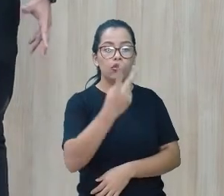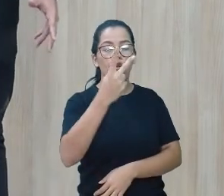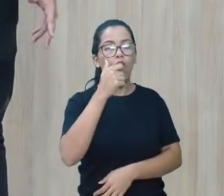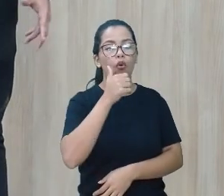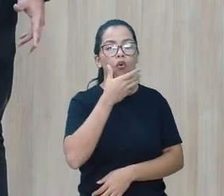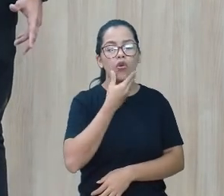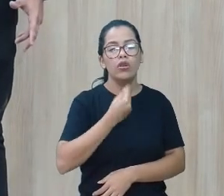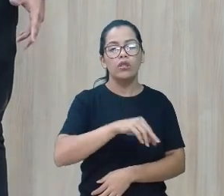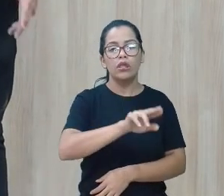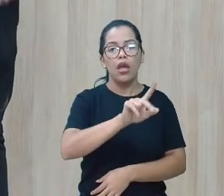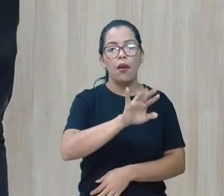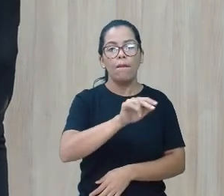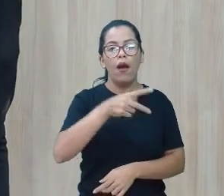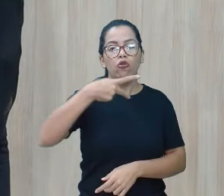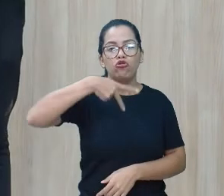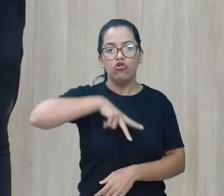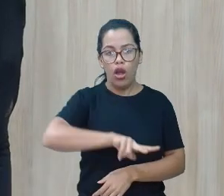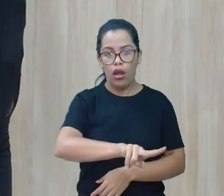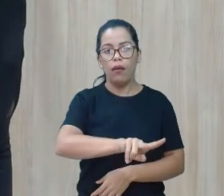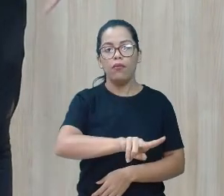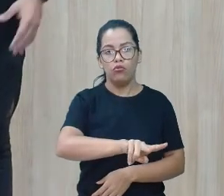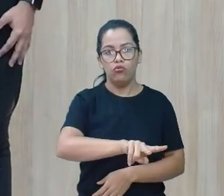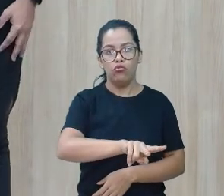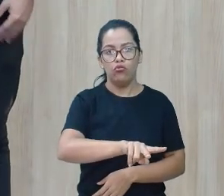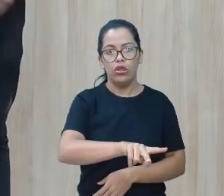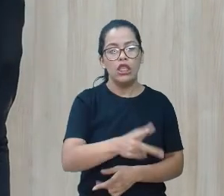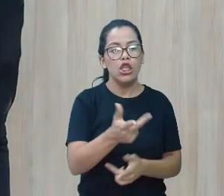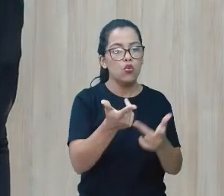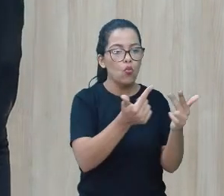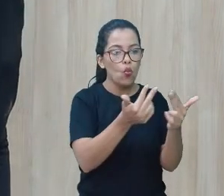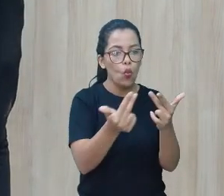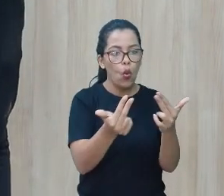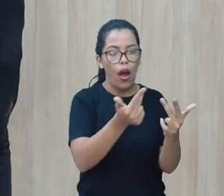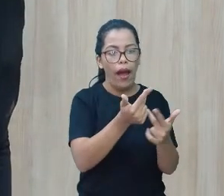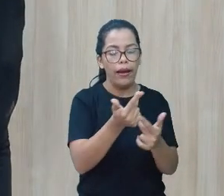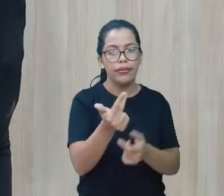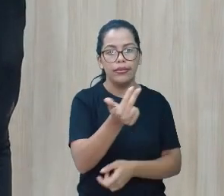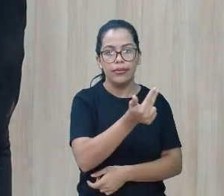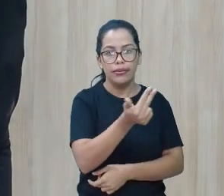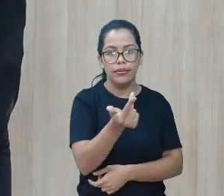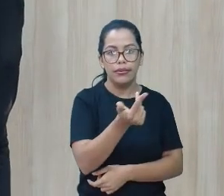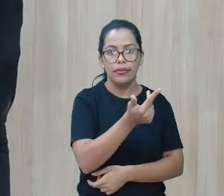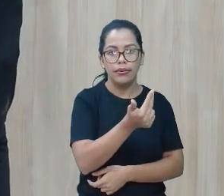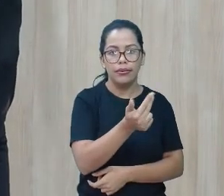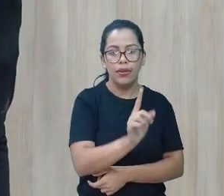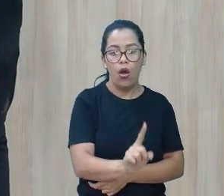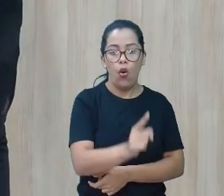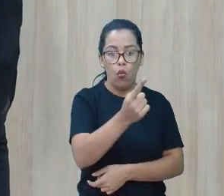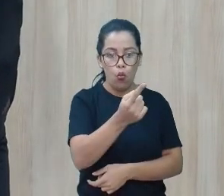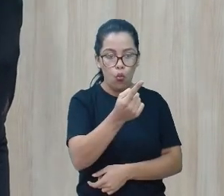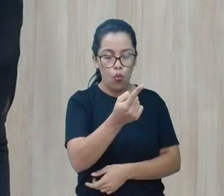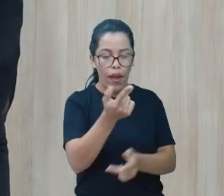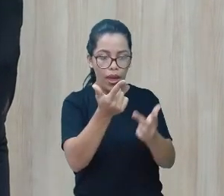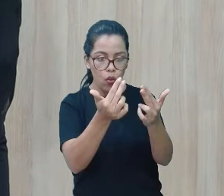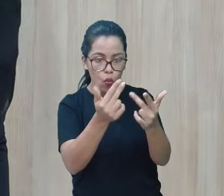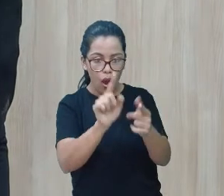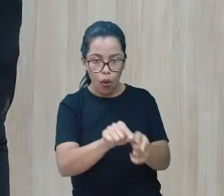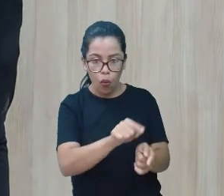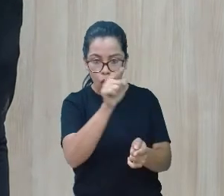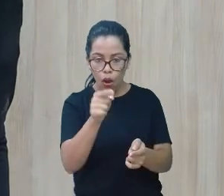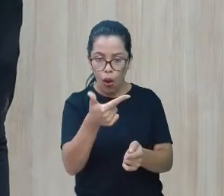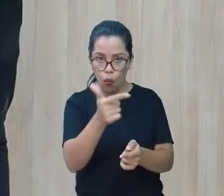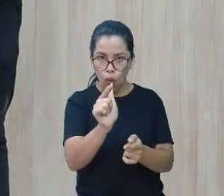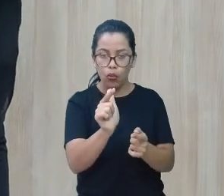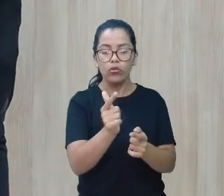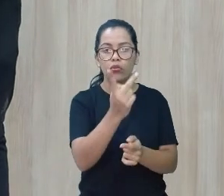gêmeos, certo? Eles são gêmeos idênticos, então eles são iguais. Um é igual ao outro, igualzinho,